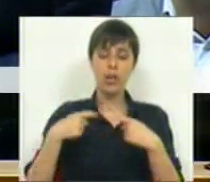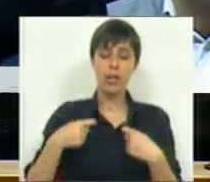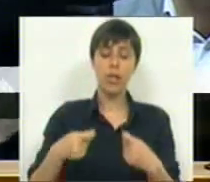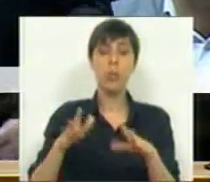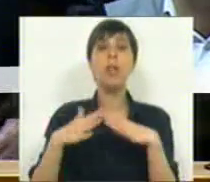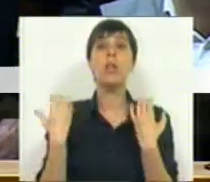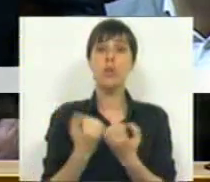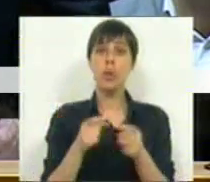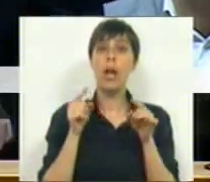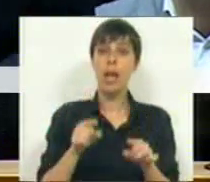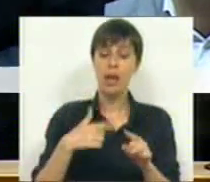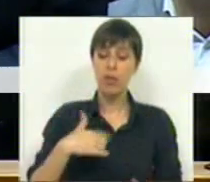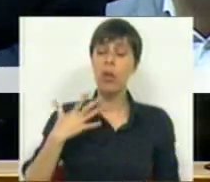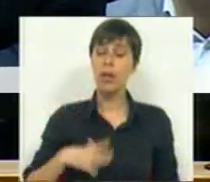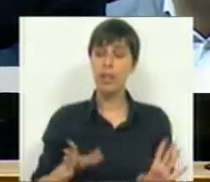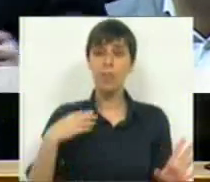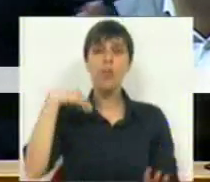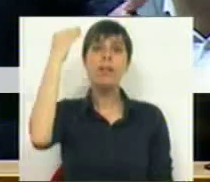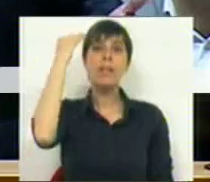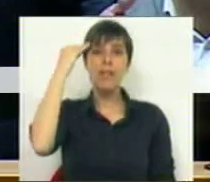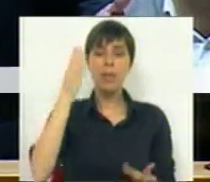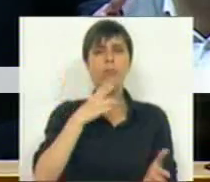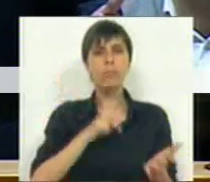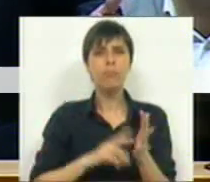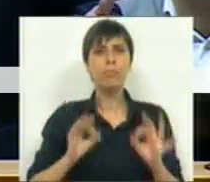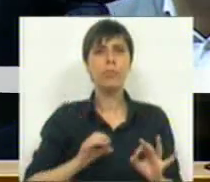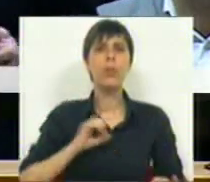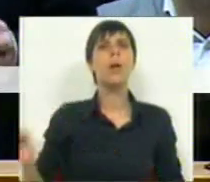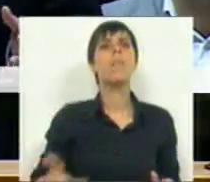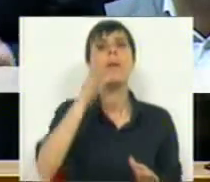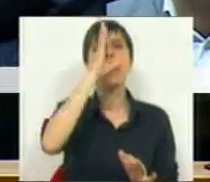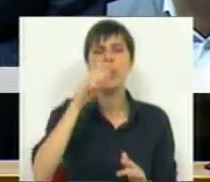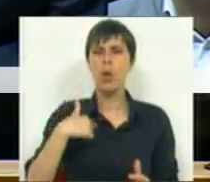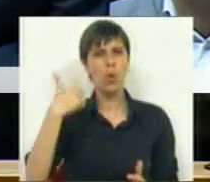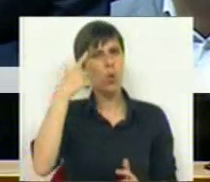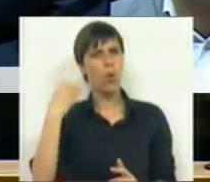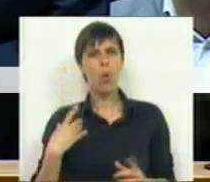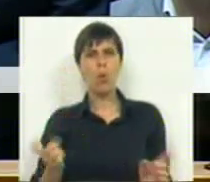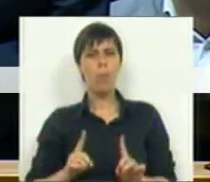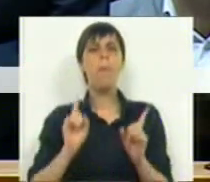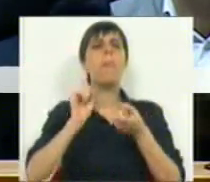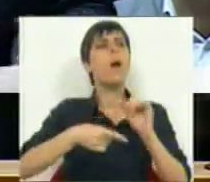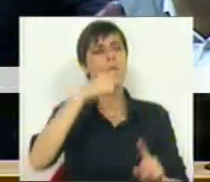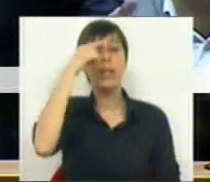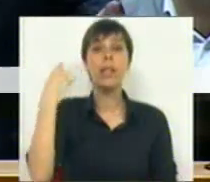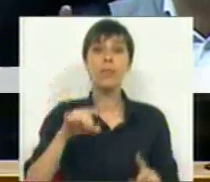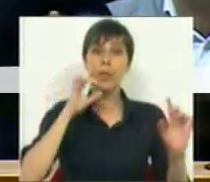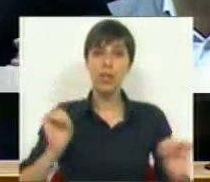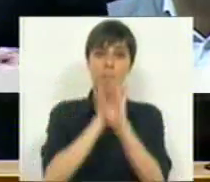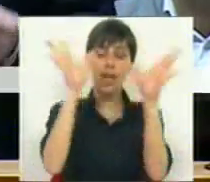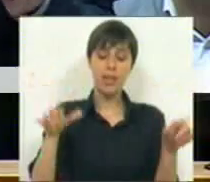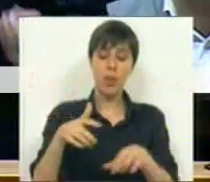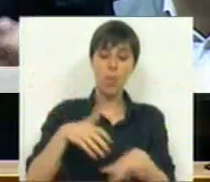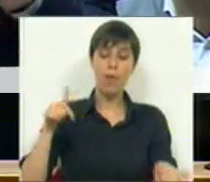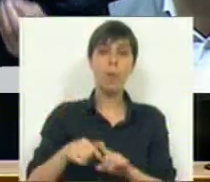despesa social. É isso que nós queríamos saber e, sinceramente, Sr. Primeiro-Ministro, eu não compreendo a dificuldade de esclarecer o